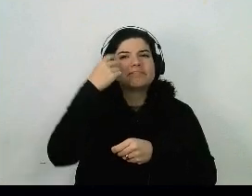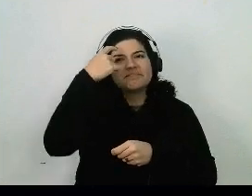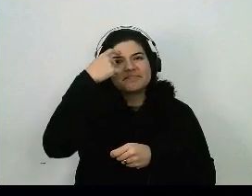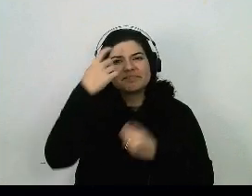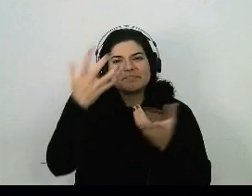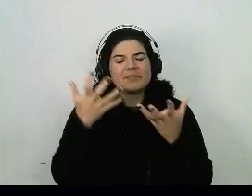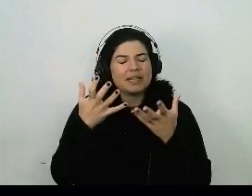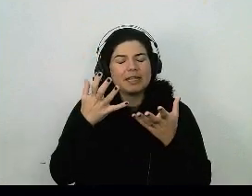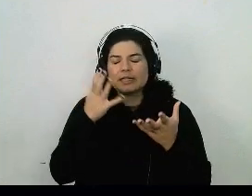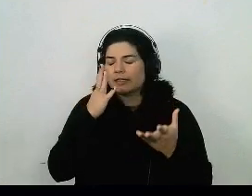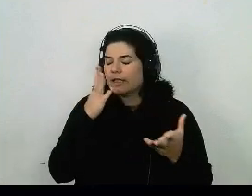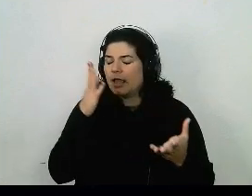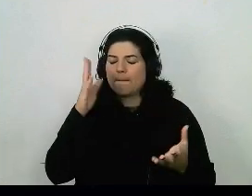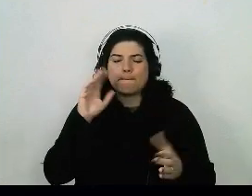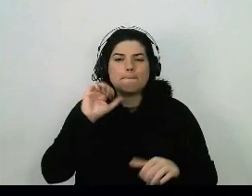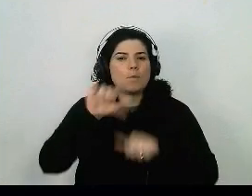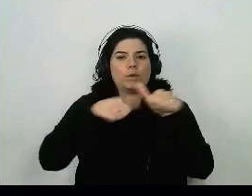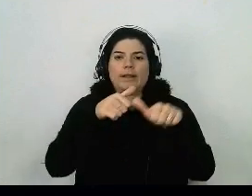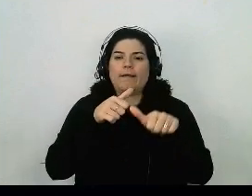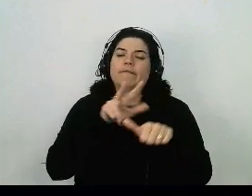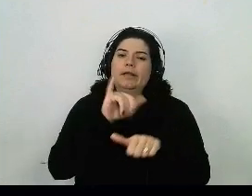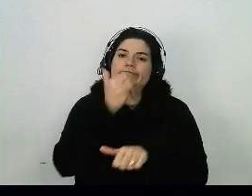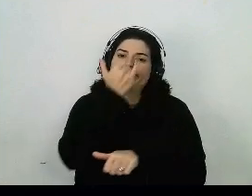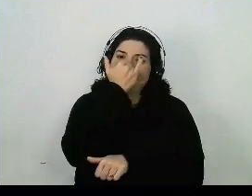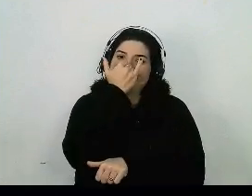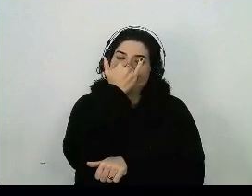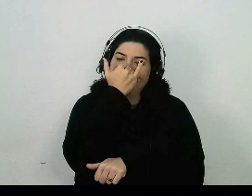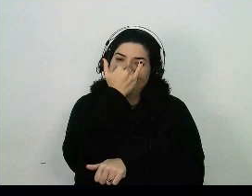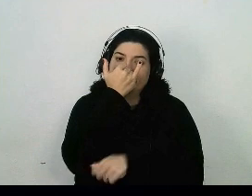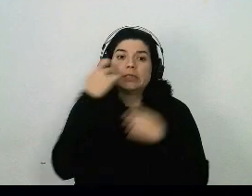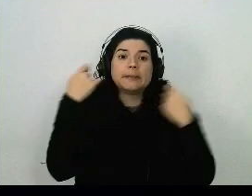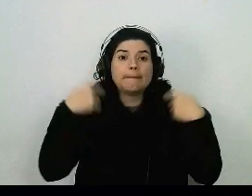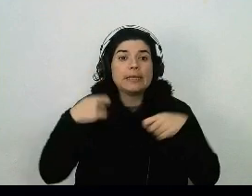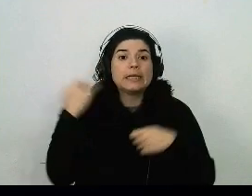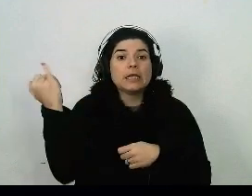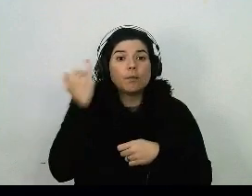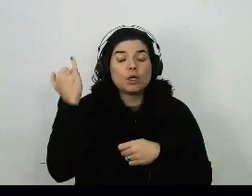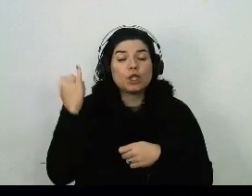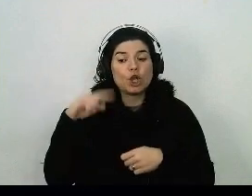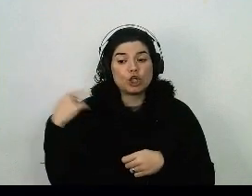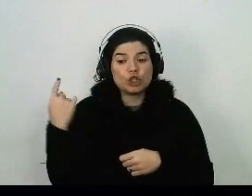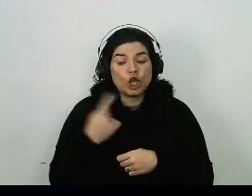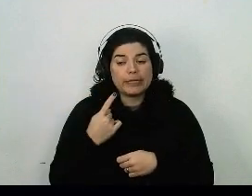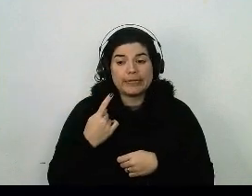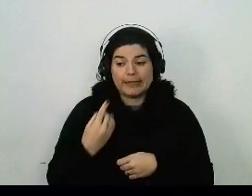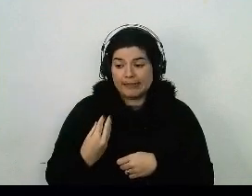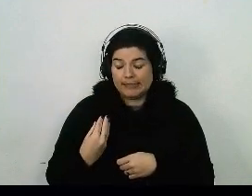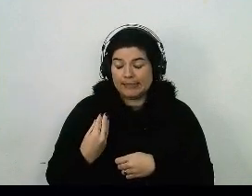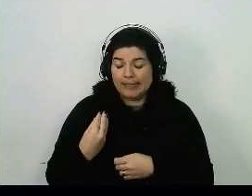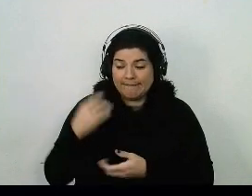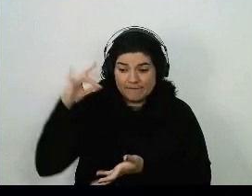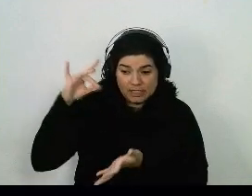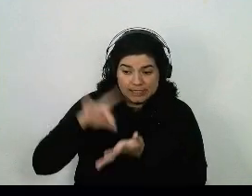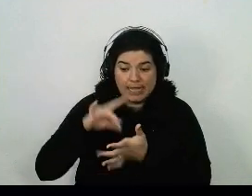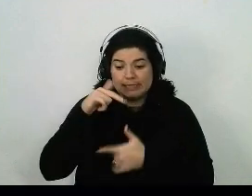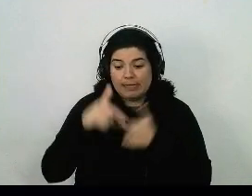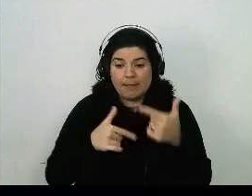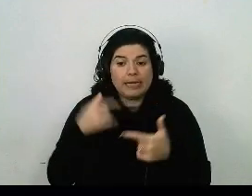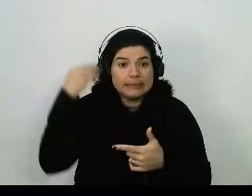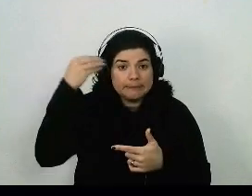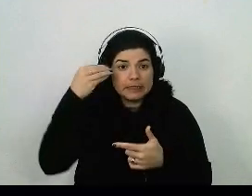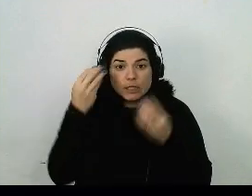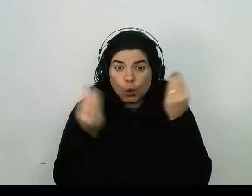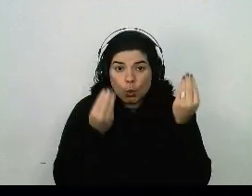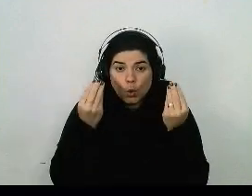a gente vai dar com os burros na água é importante levar a nossa realidade em consideração avalia as